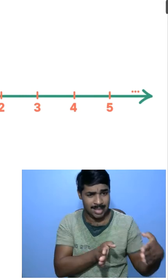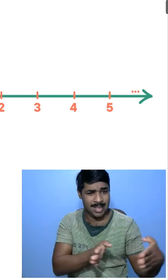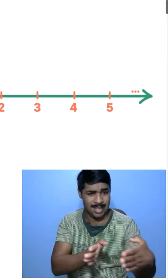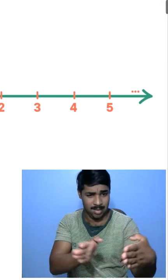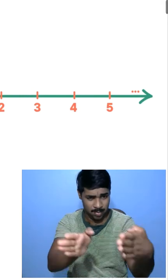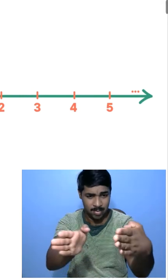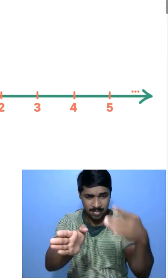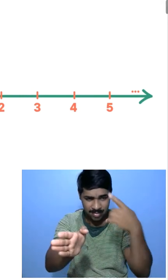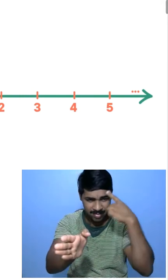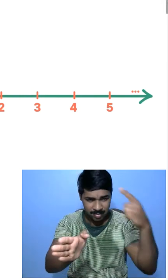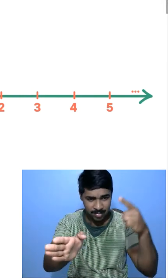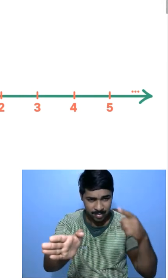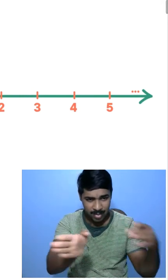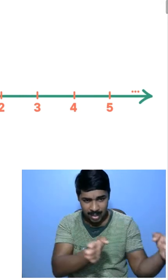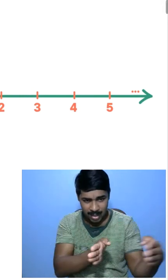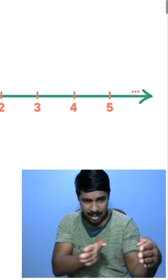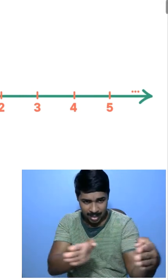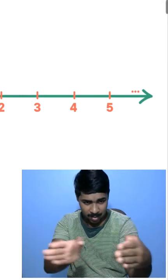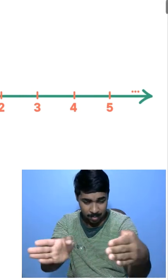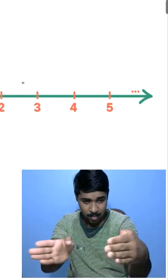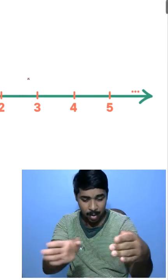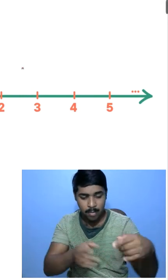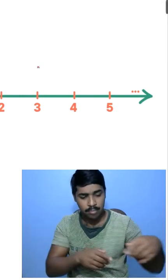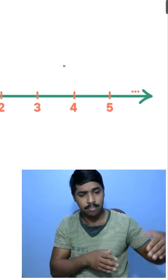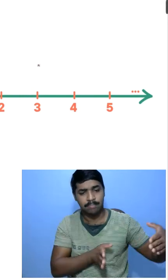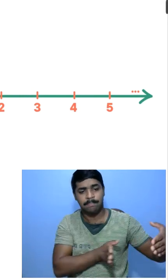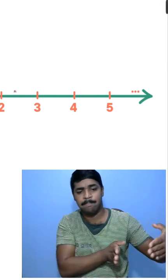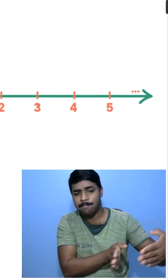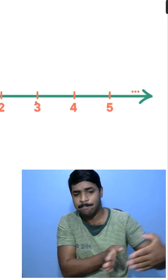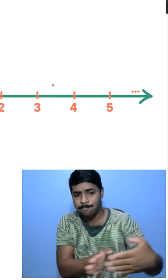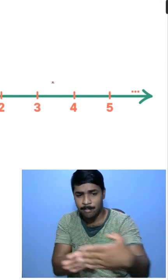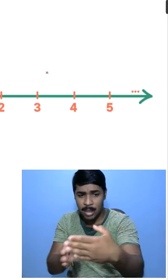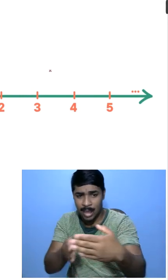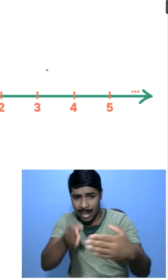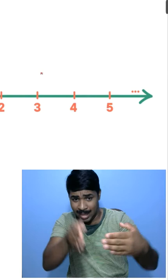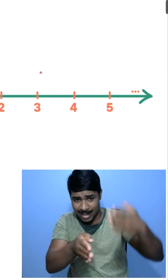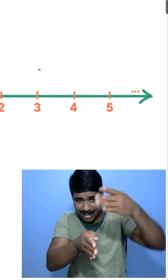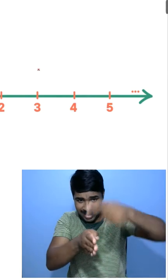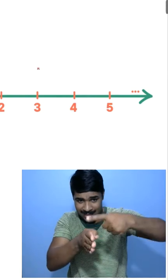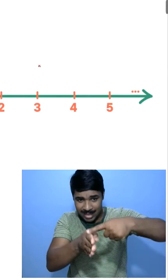nós temos a origem, que é o zero. Vamos imaginar que nós temos aqui